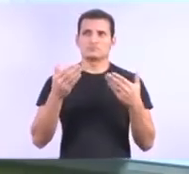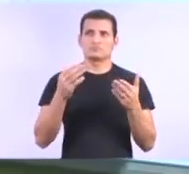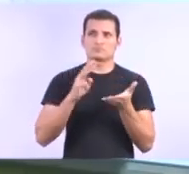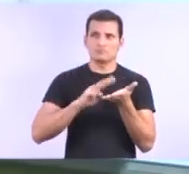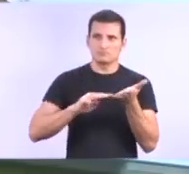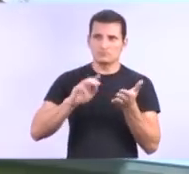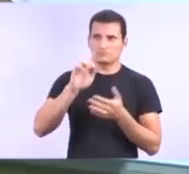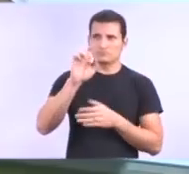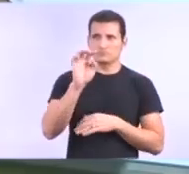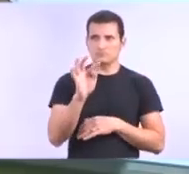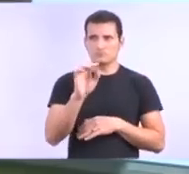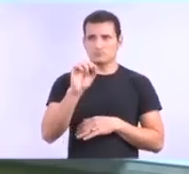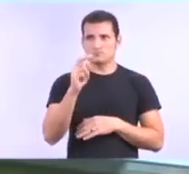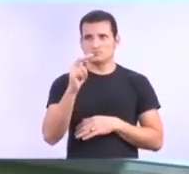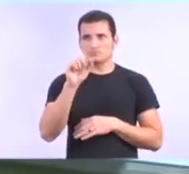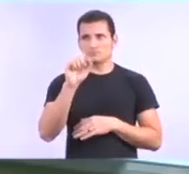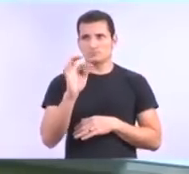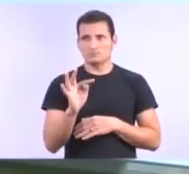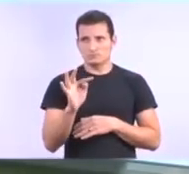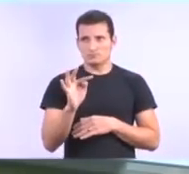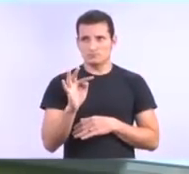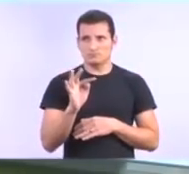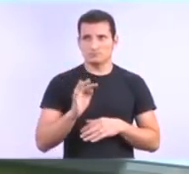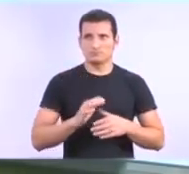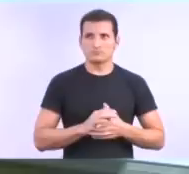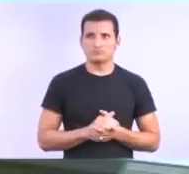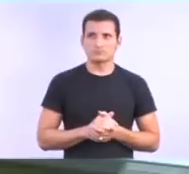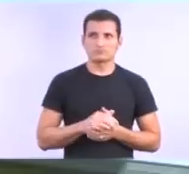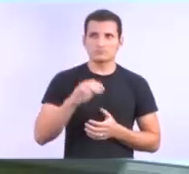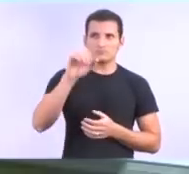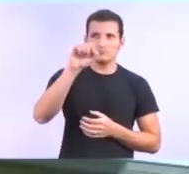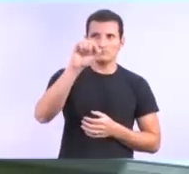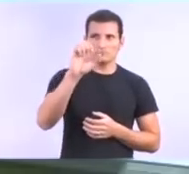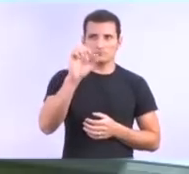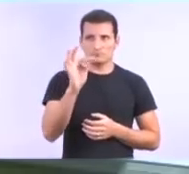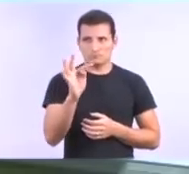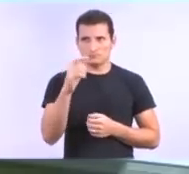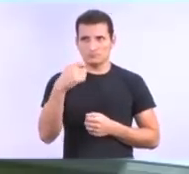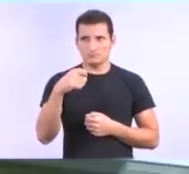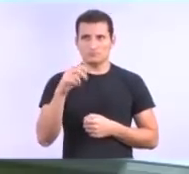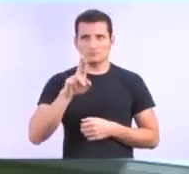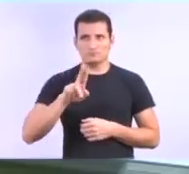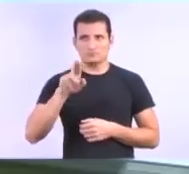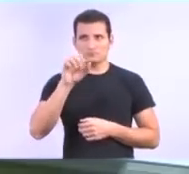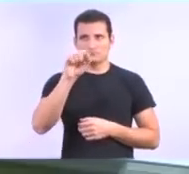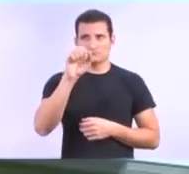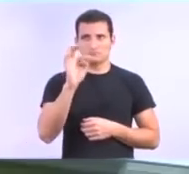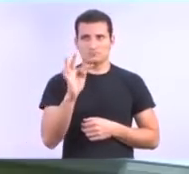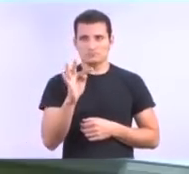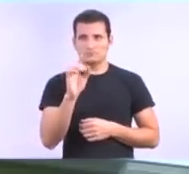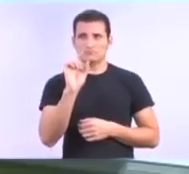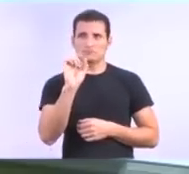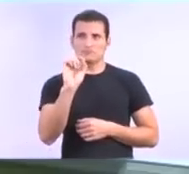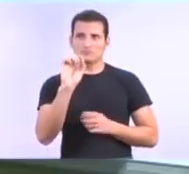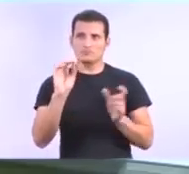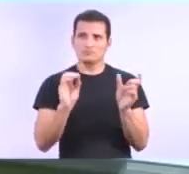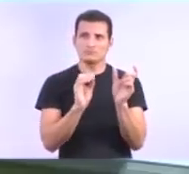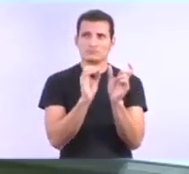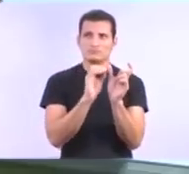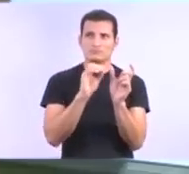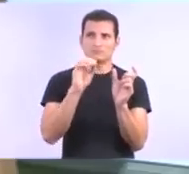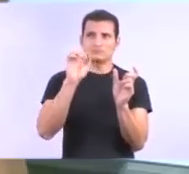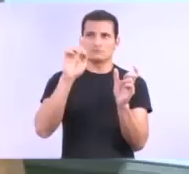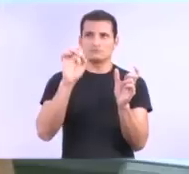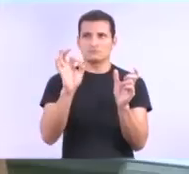O get ou o set? Set. Você tem que usar o método set. Set de atribuir, get de